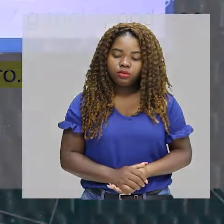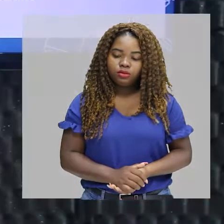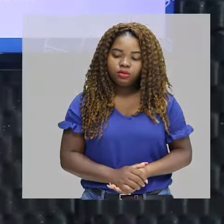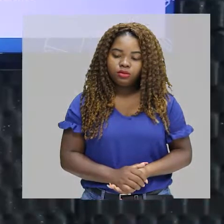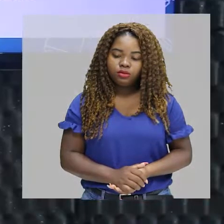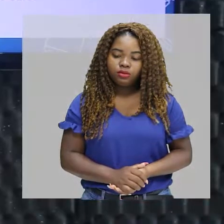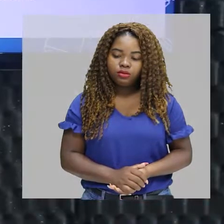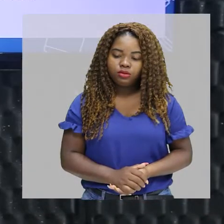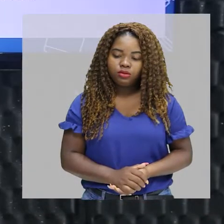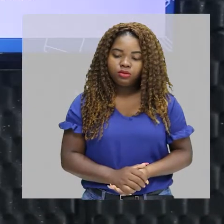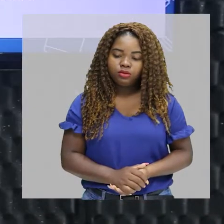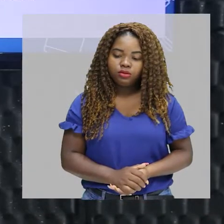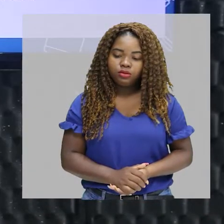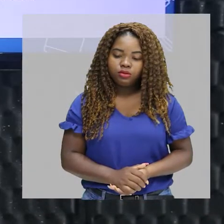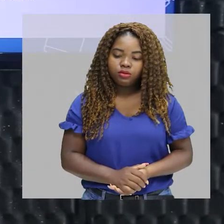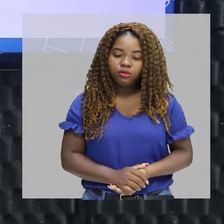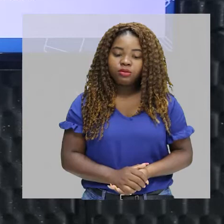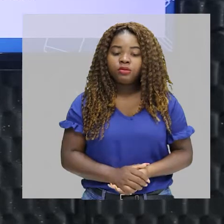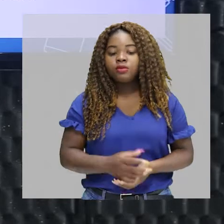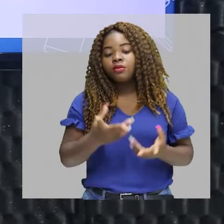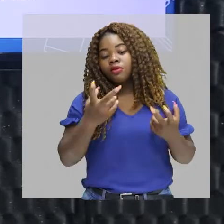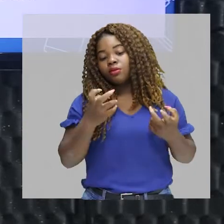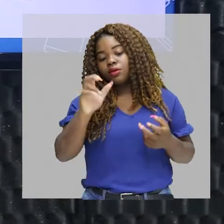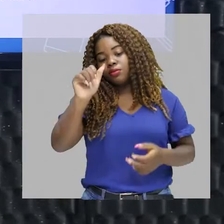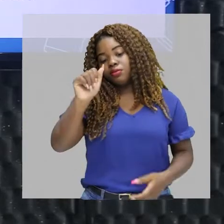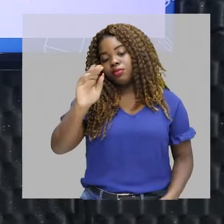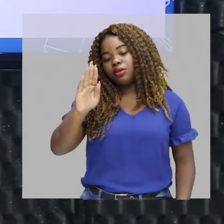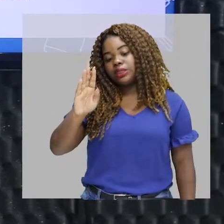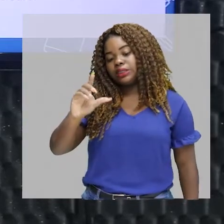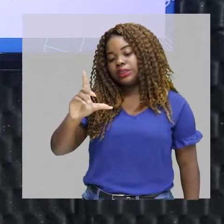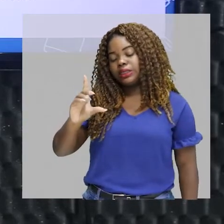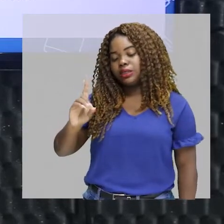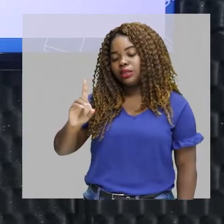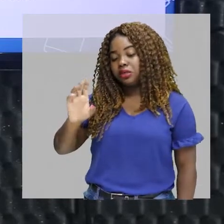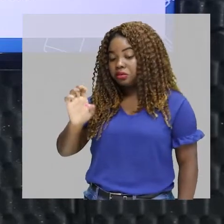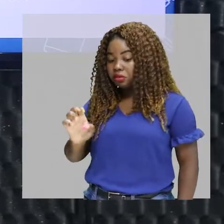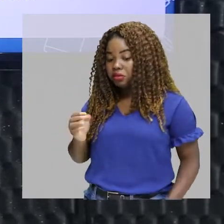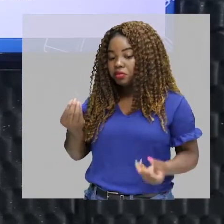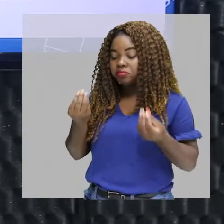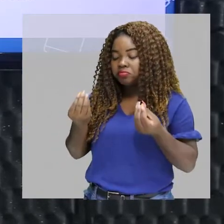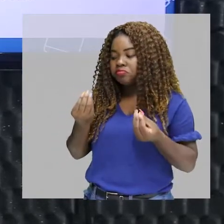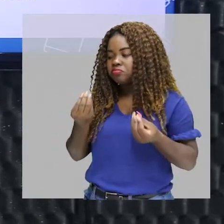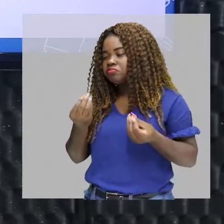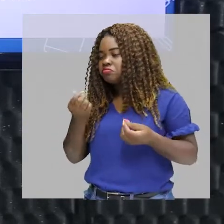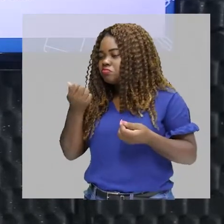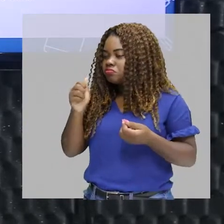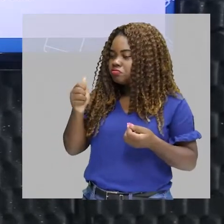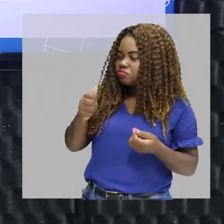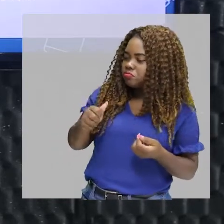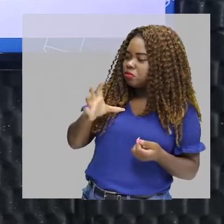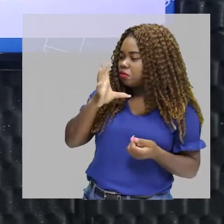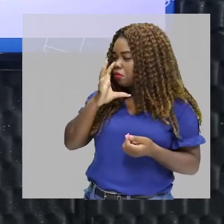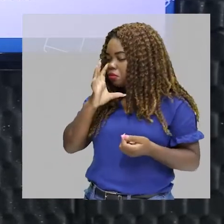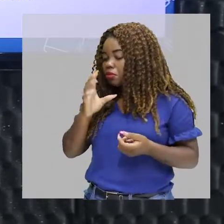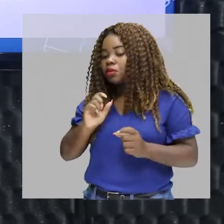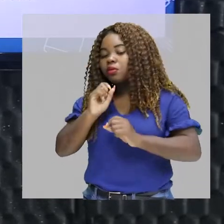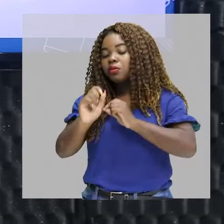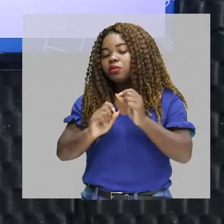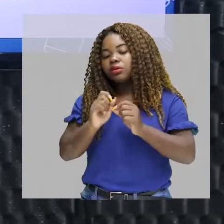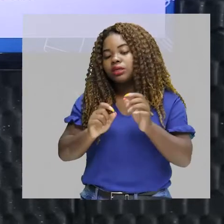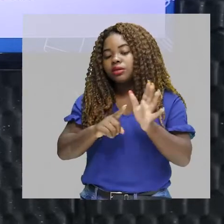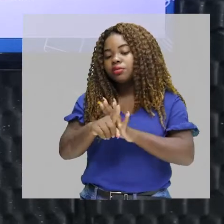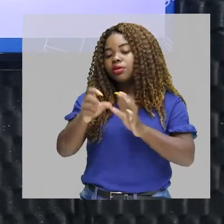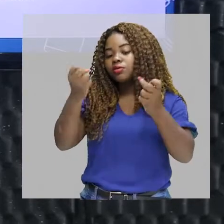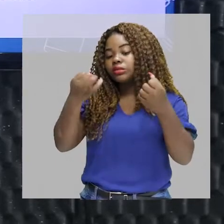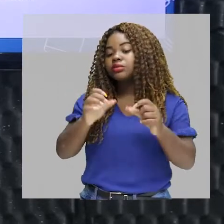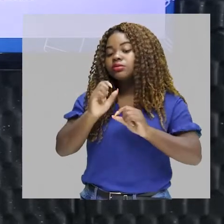existem. E olhando as alternativas, o que a questão está querendo? Está querendo